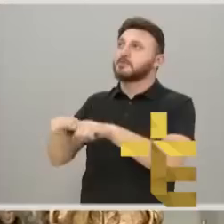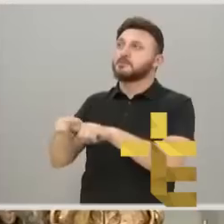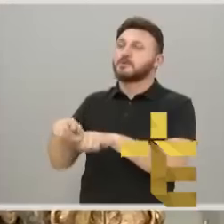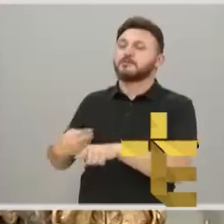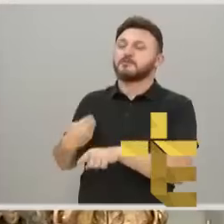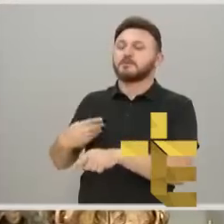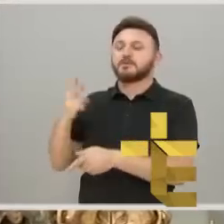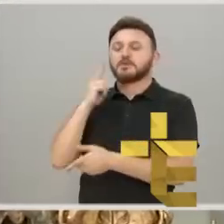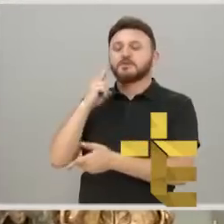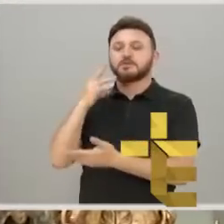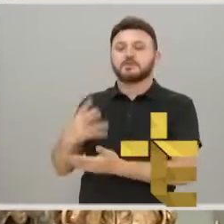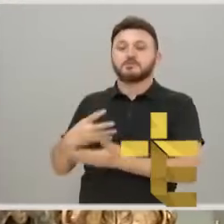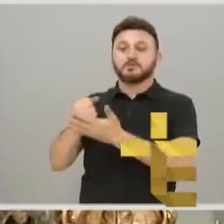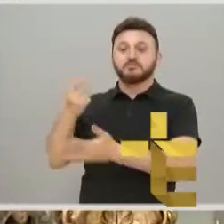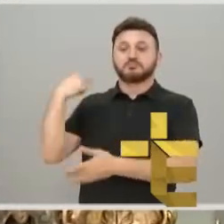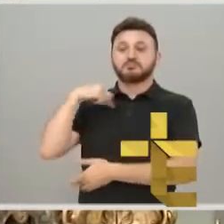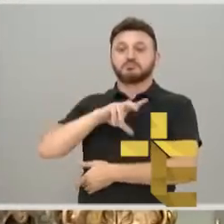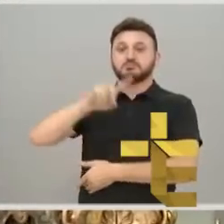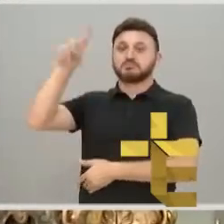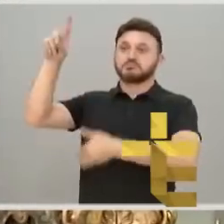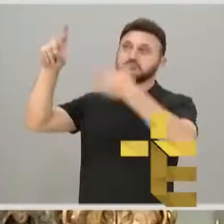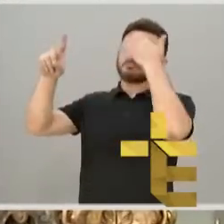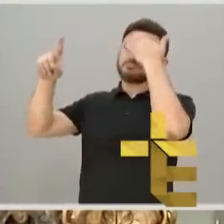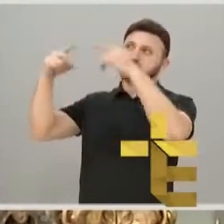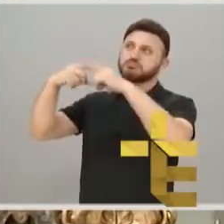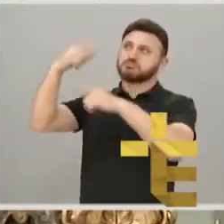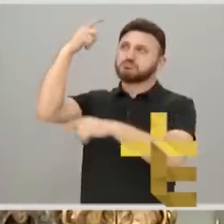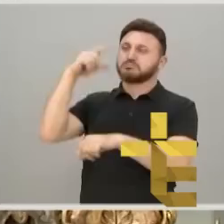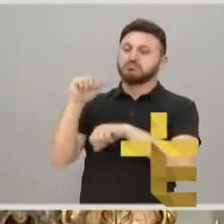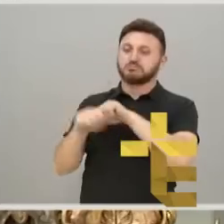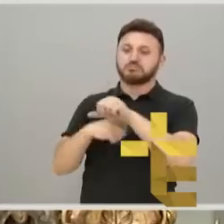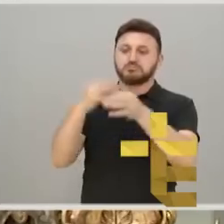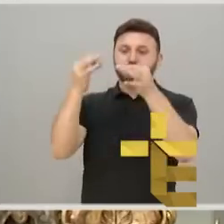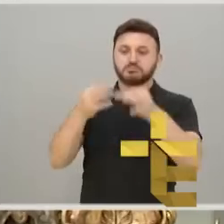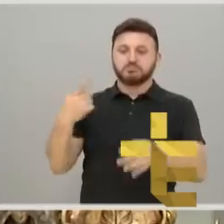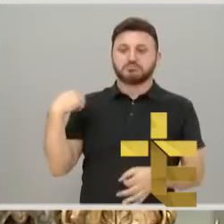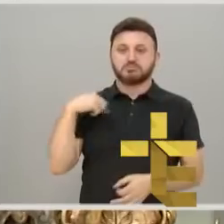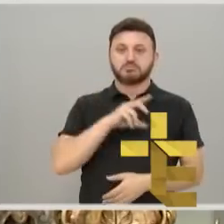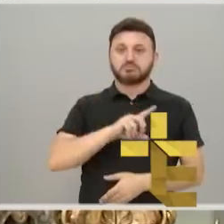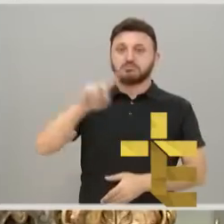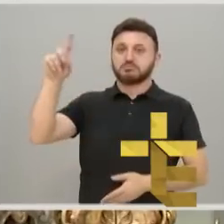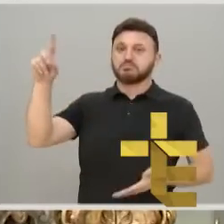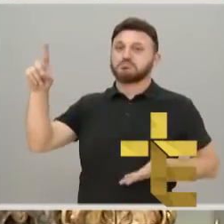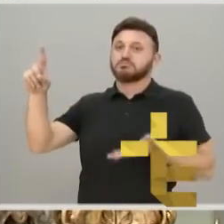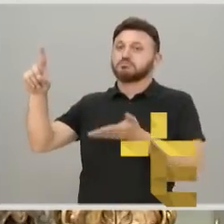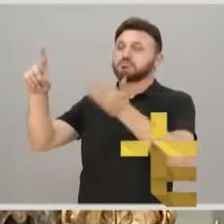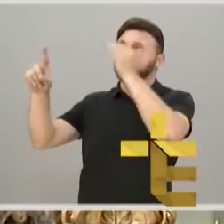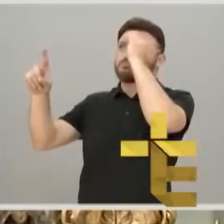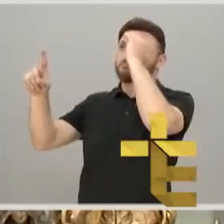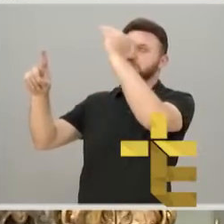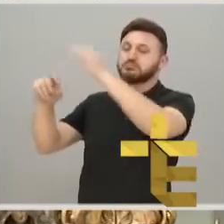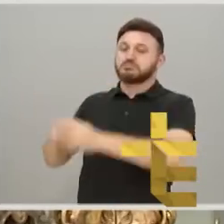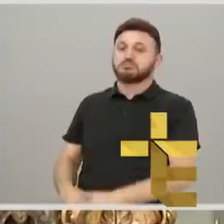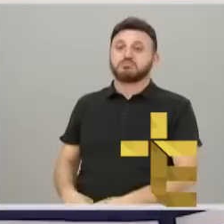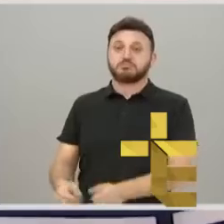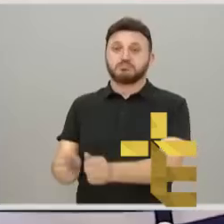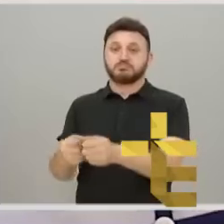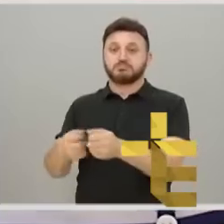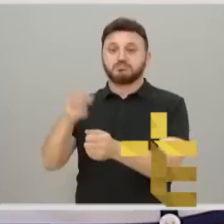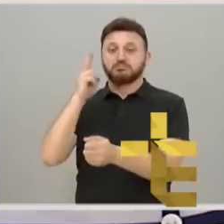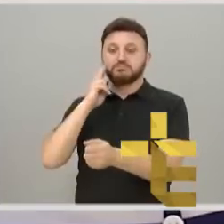da salvação, e vos agradecemos porque nos tornastes dignos de estar aqui na vossa presença e vos